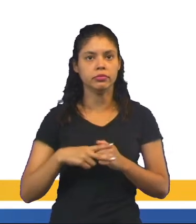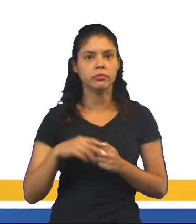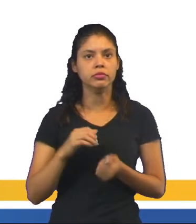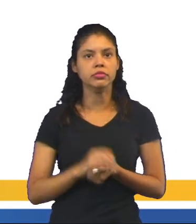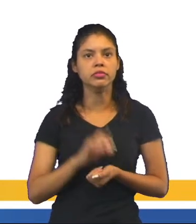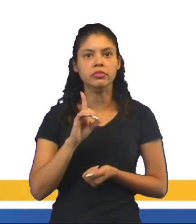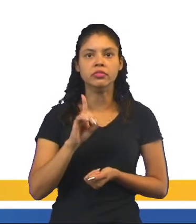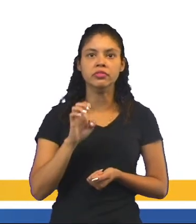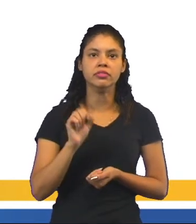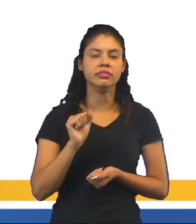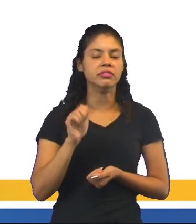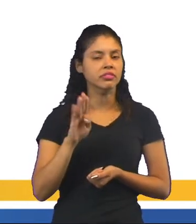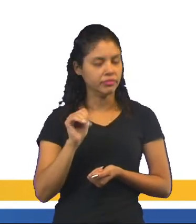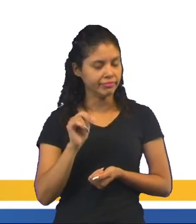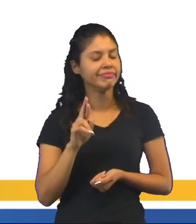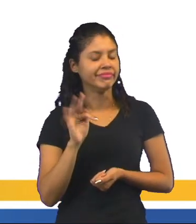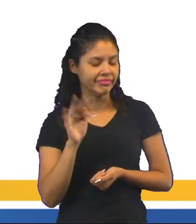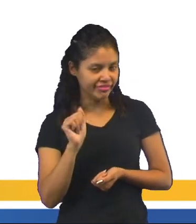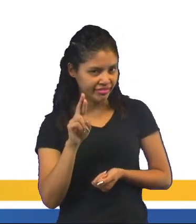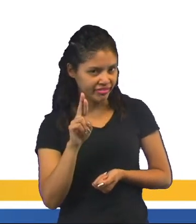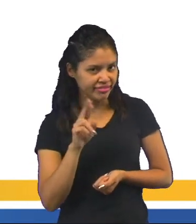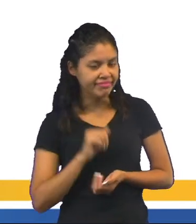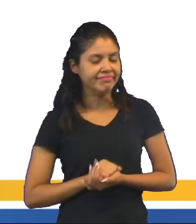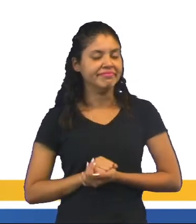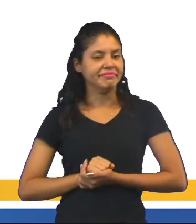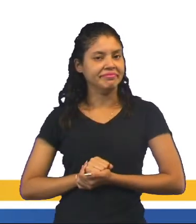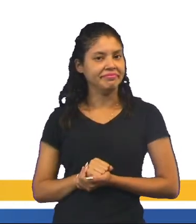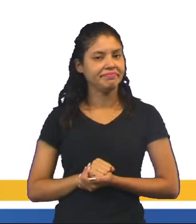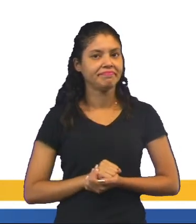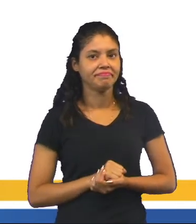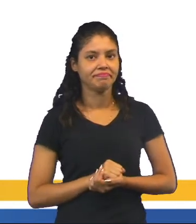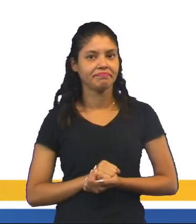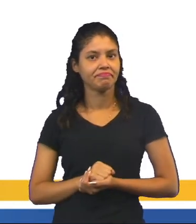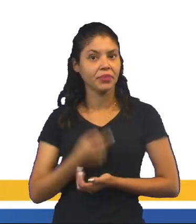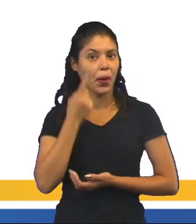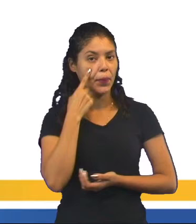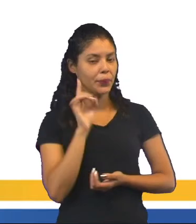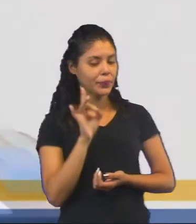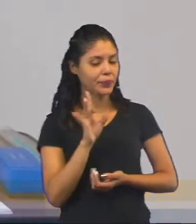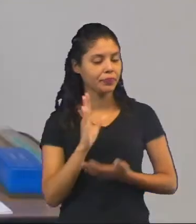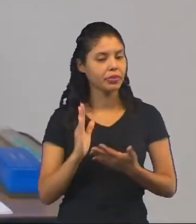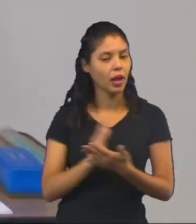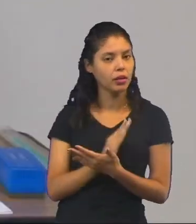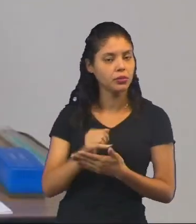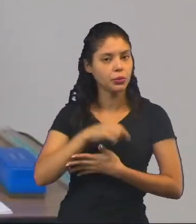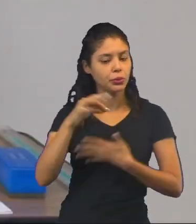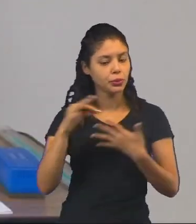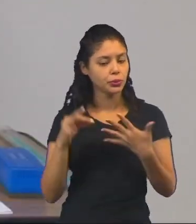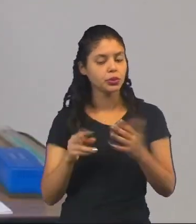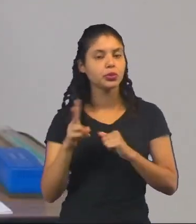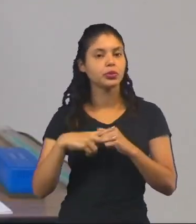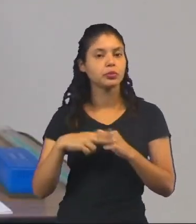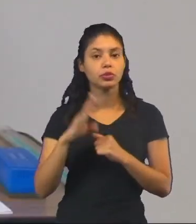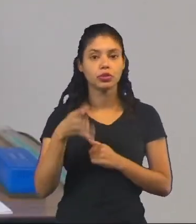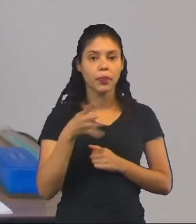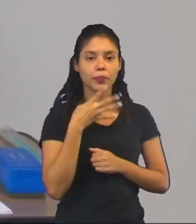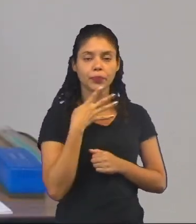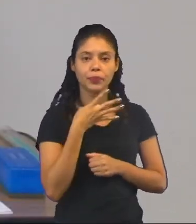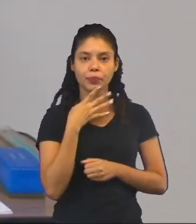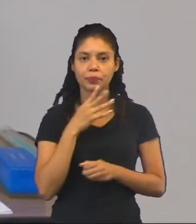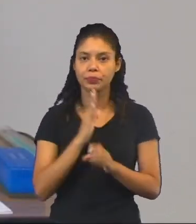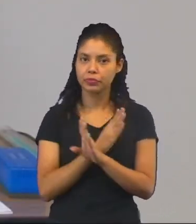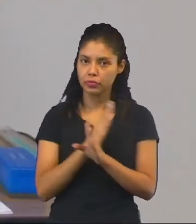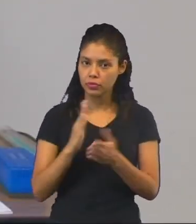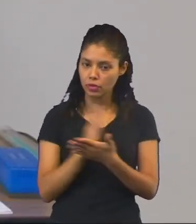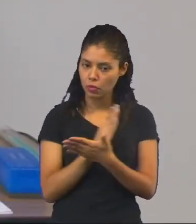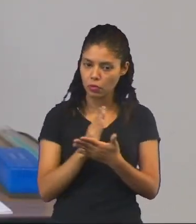E desabafou, do verbo desabafar. Olha só quantos verbos que eu tenho certeza que você já deve ter encontrado em